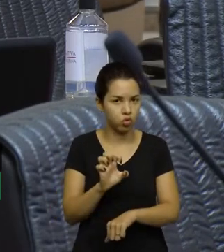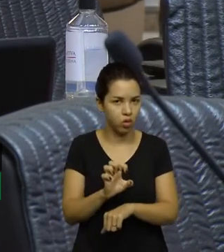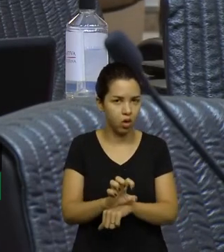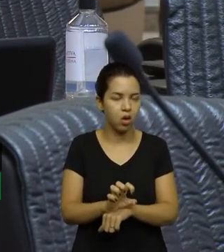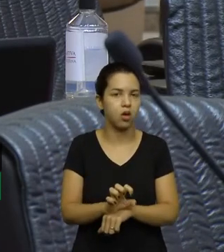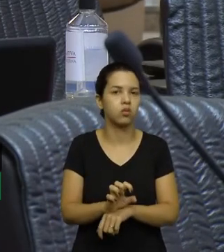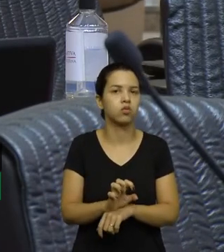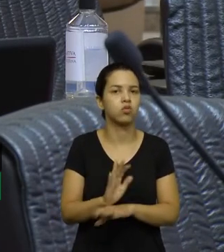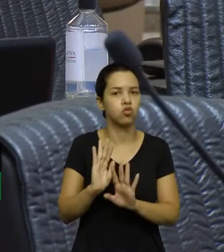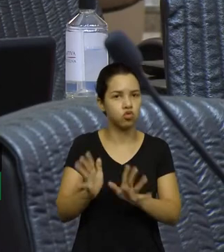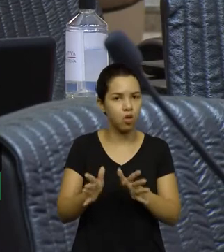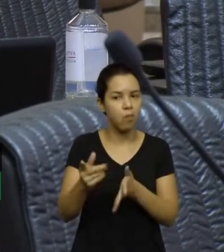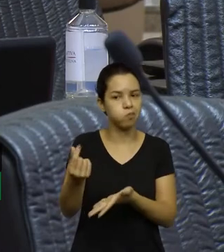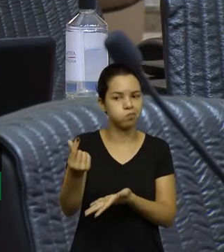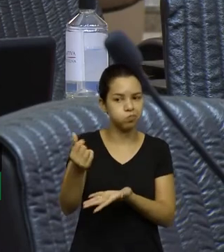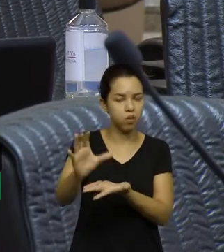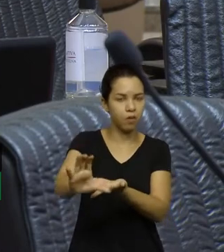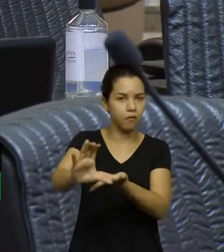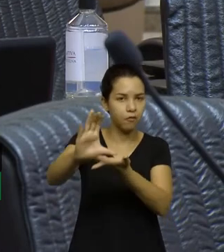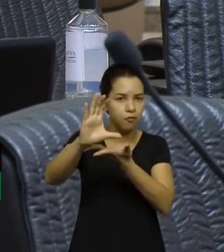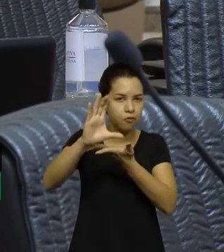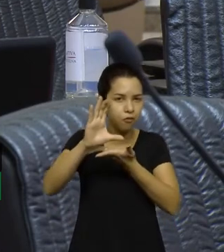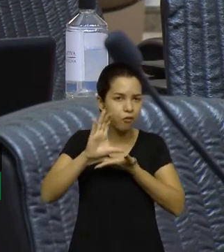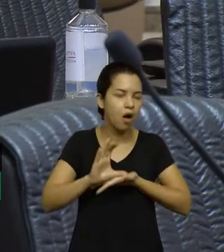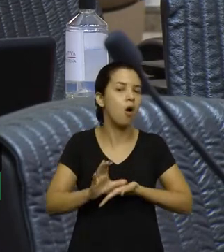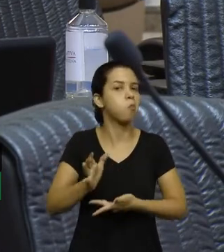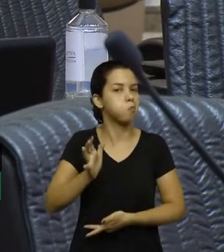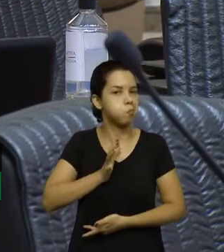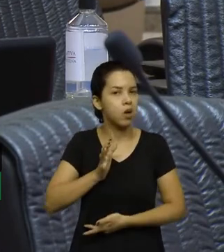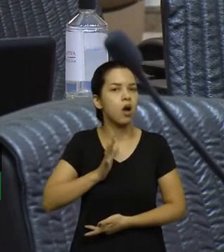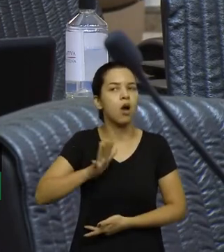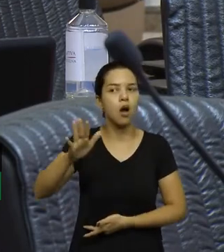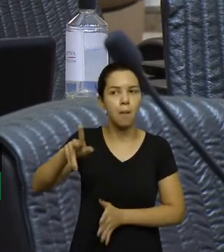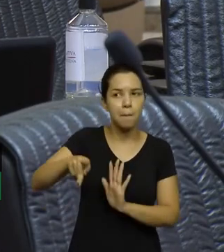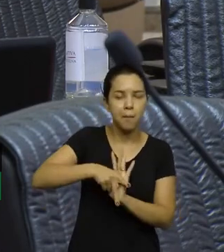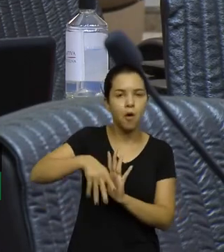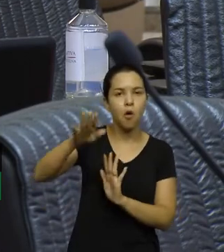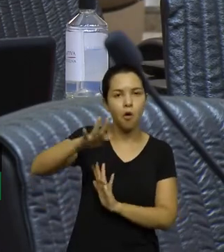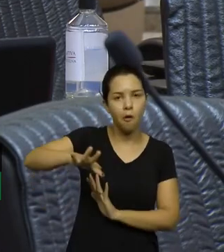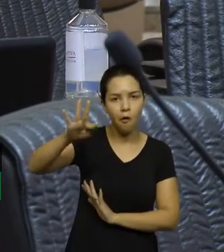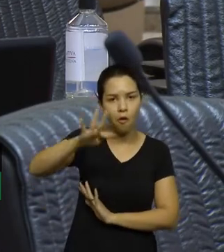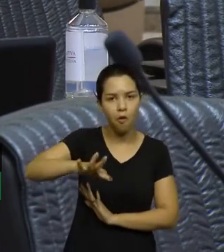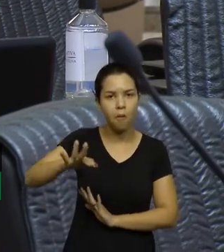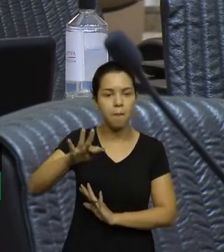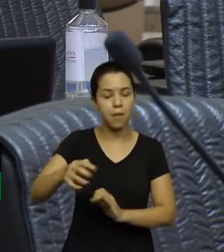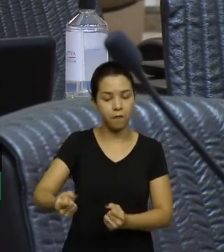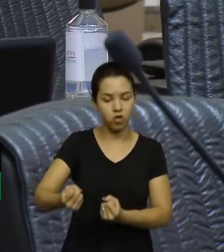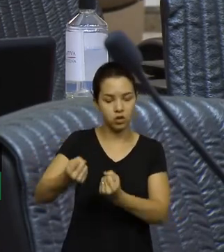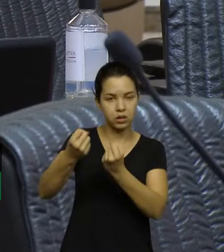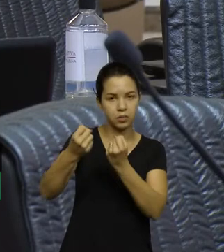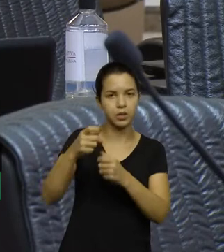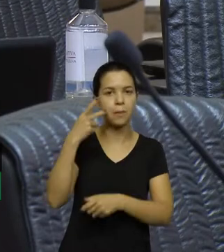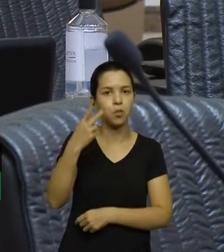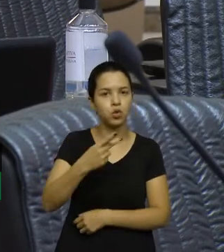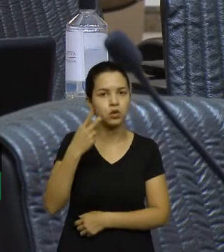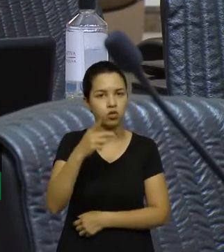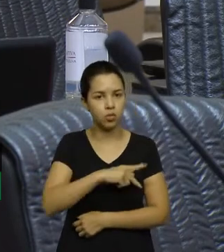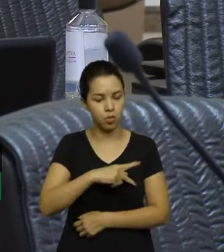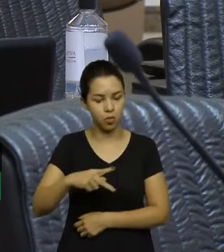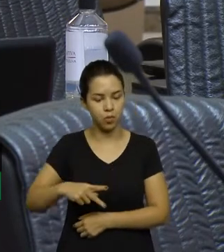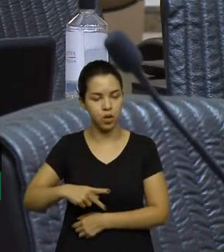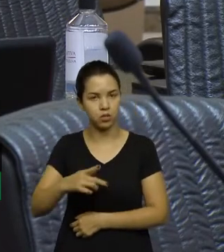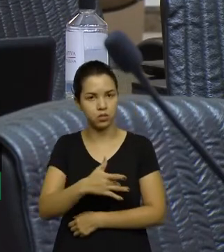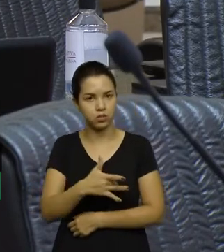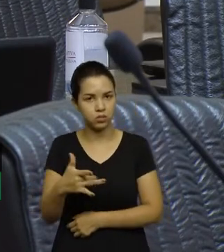recebido valores extraordinários da União para o fortalecimento da política pública de saúde,